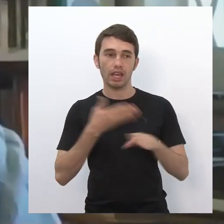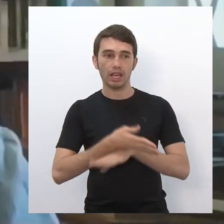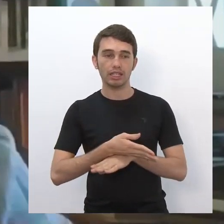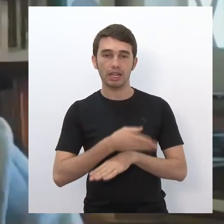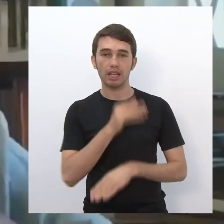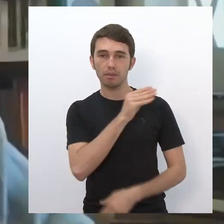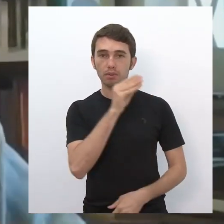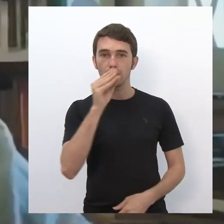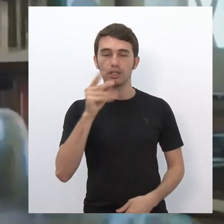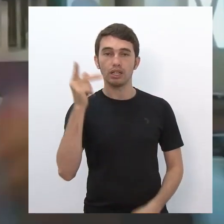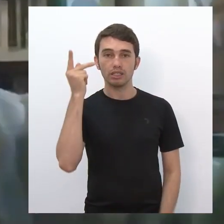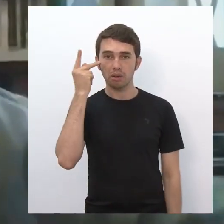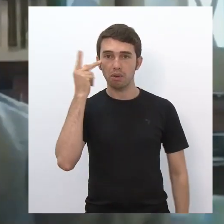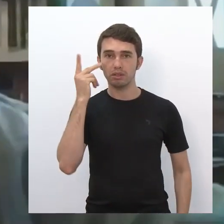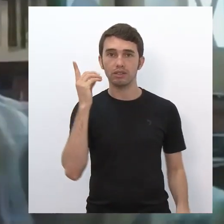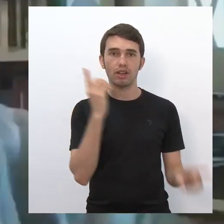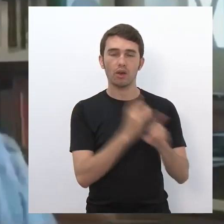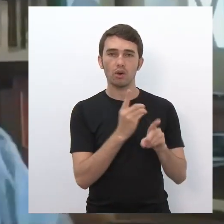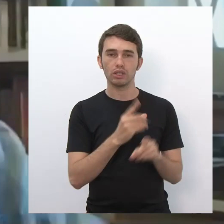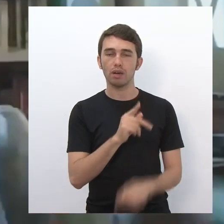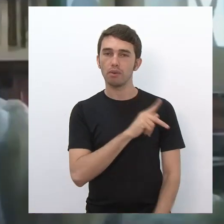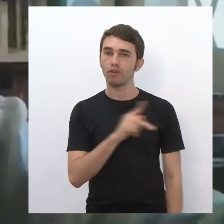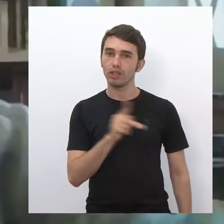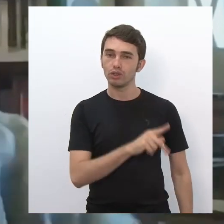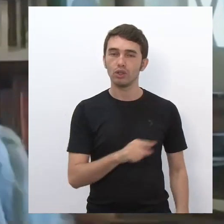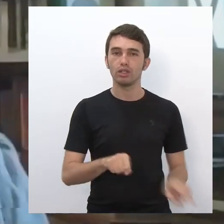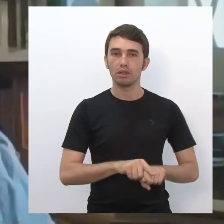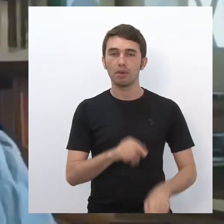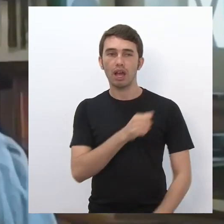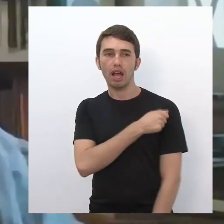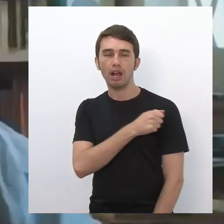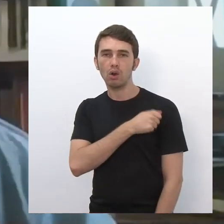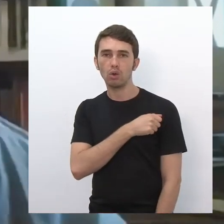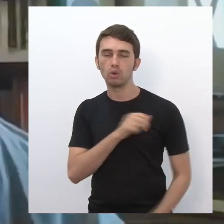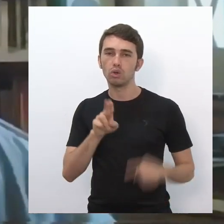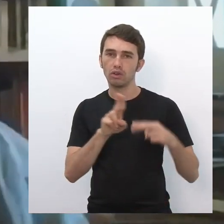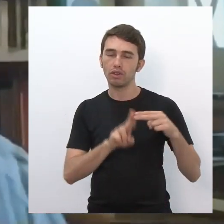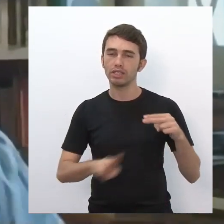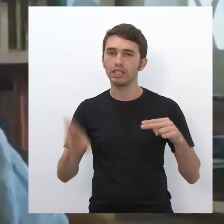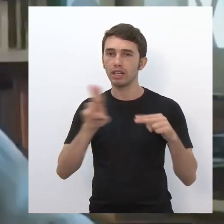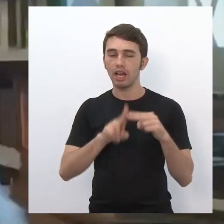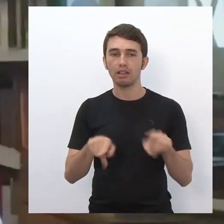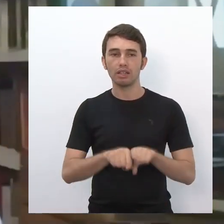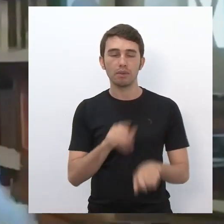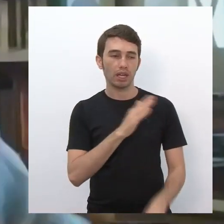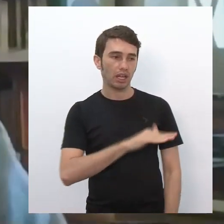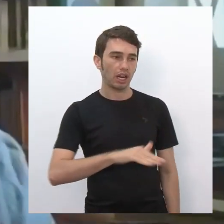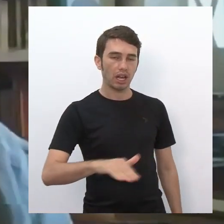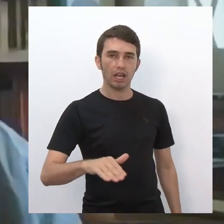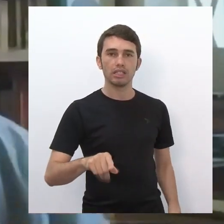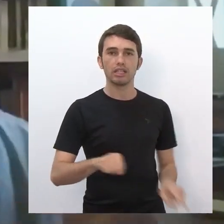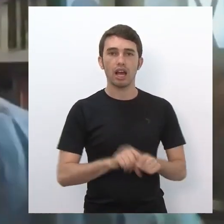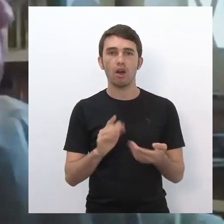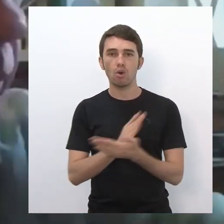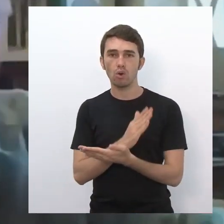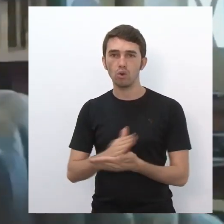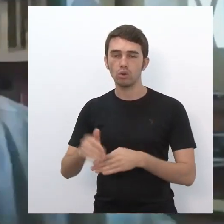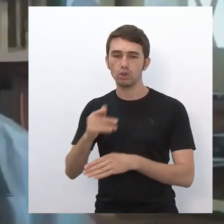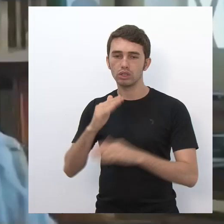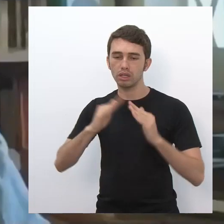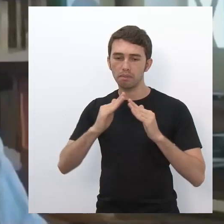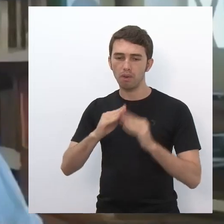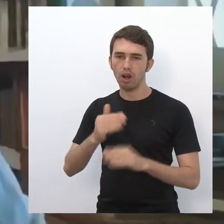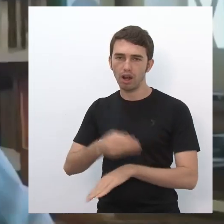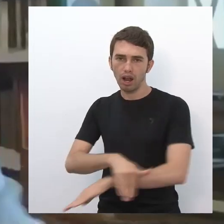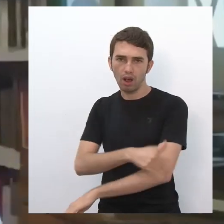São Paulo e você vai encontrar professor, aluno universitário, criança, pessoa em situação de rua,